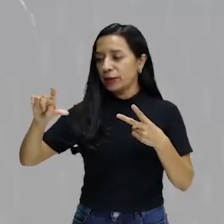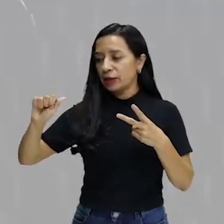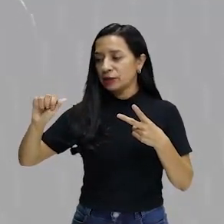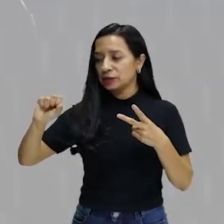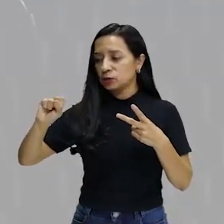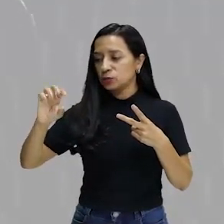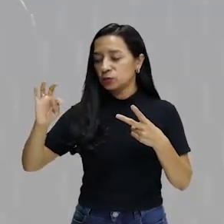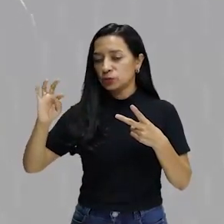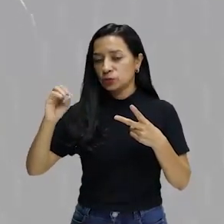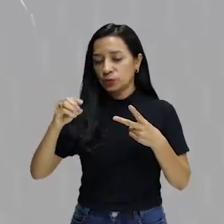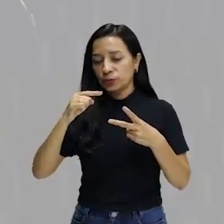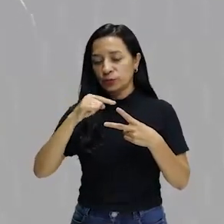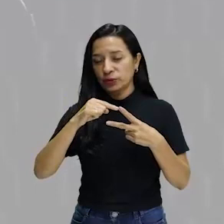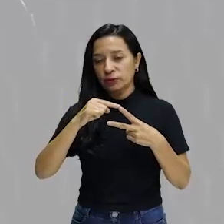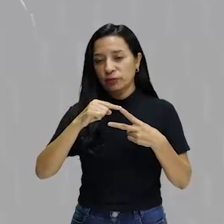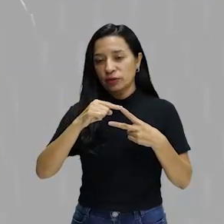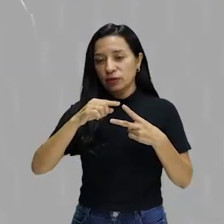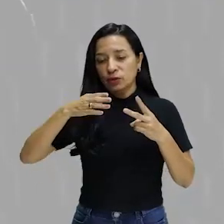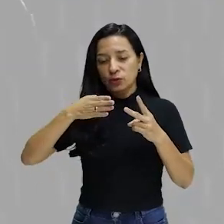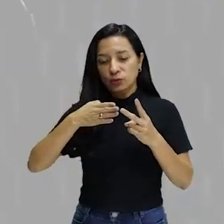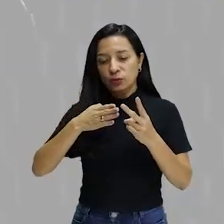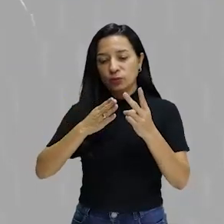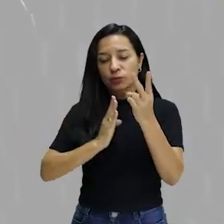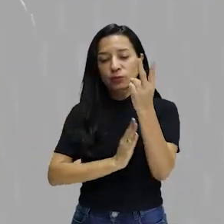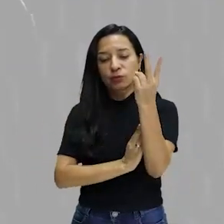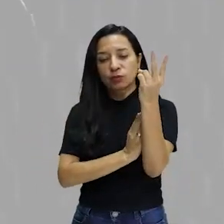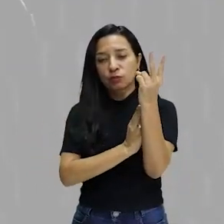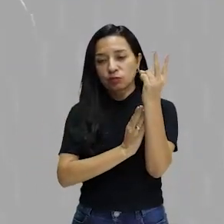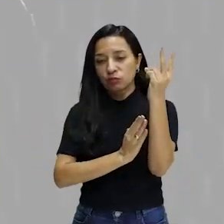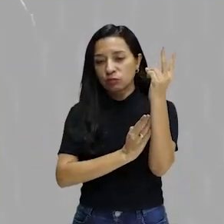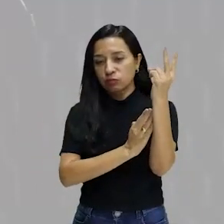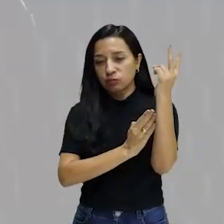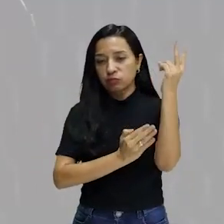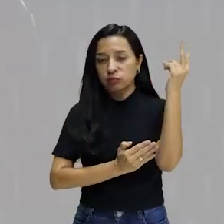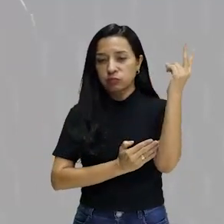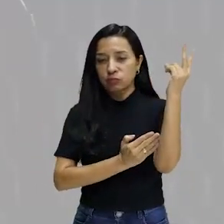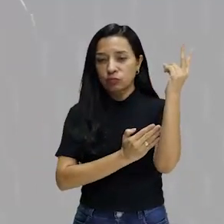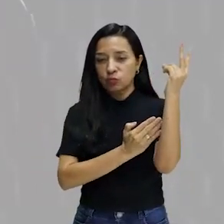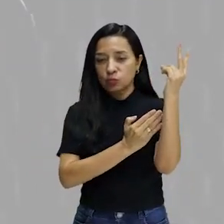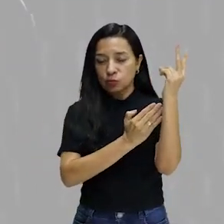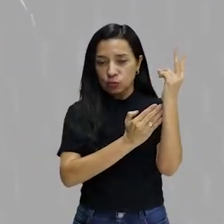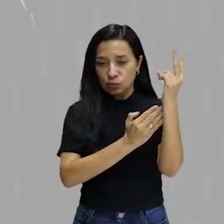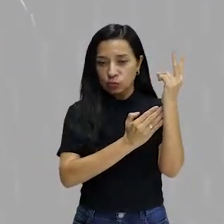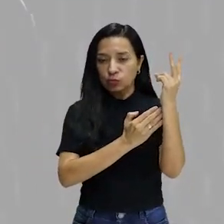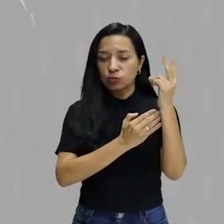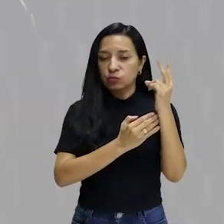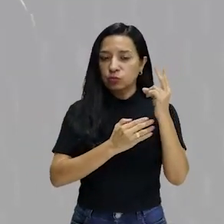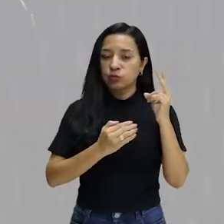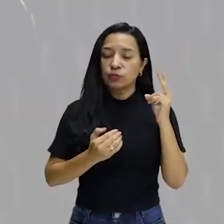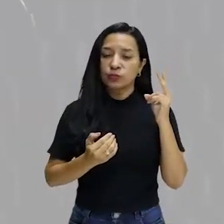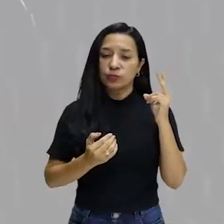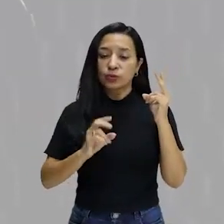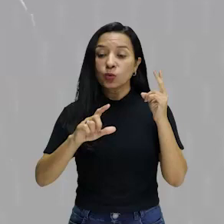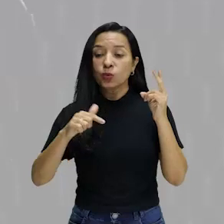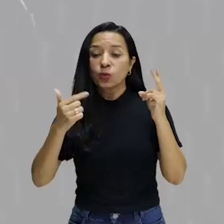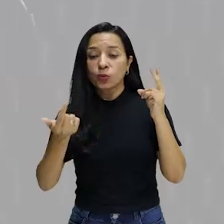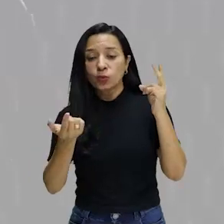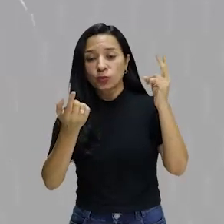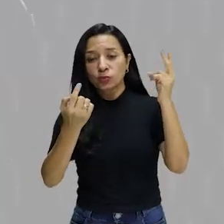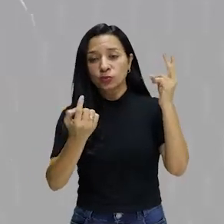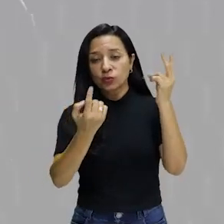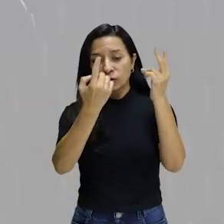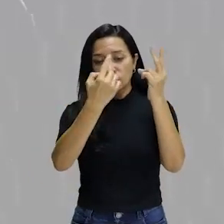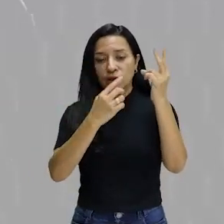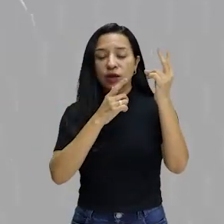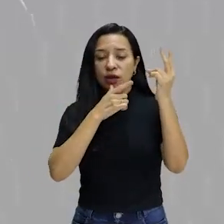Um caminho, ele é entre as paredes celulares da célula, e o outro caminho é quando